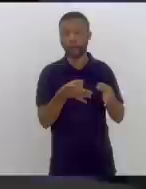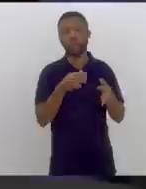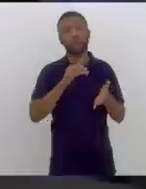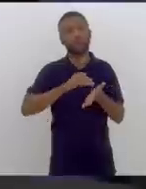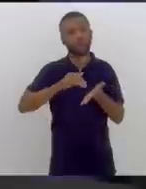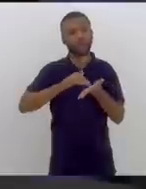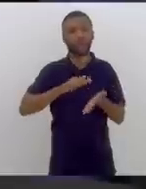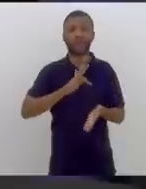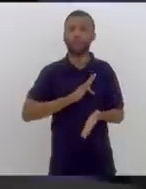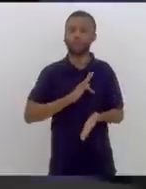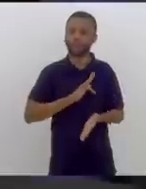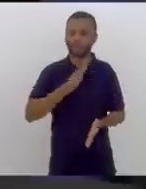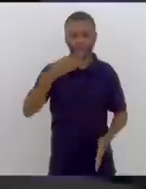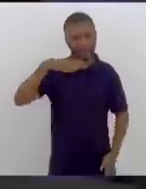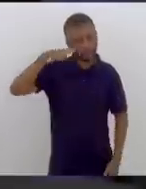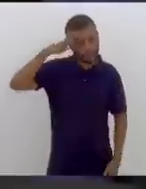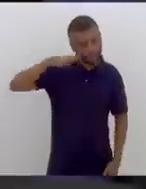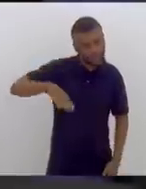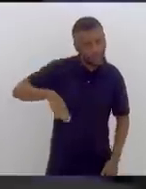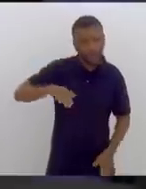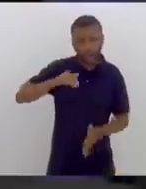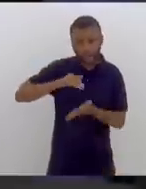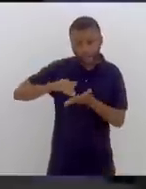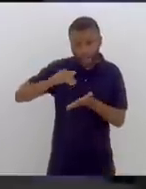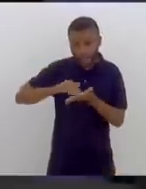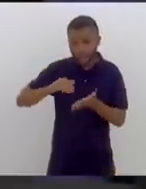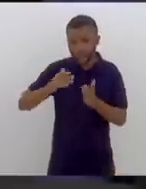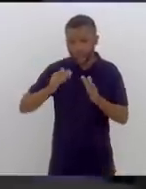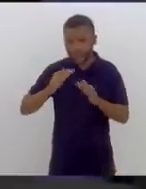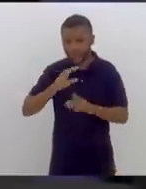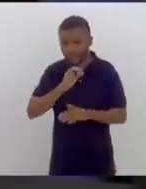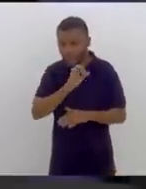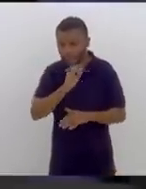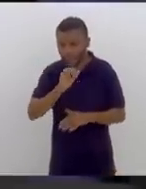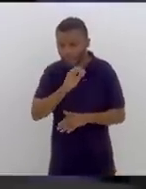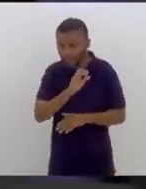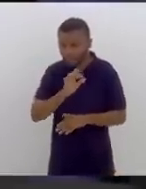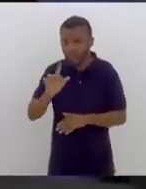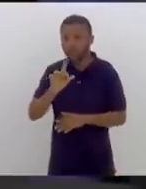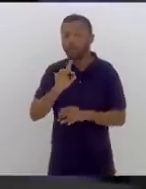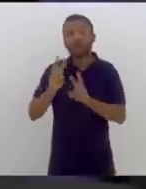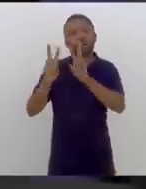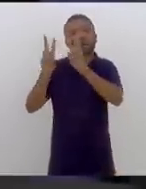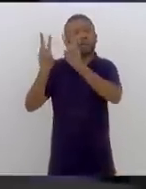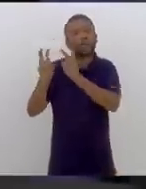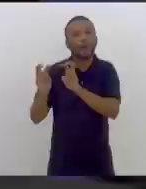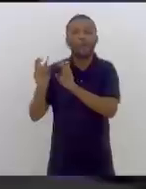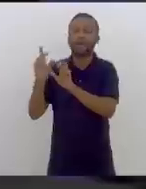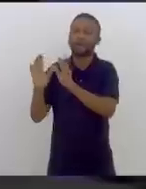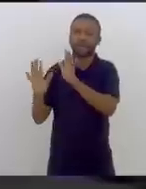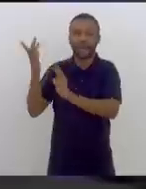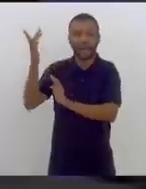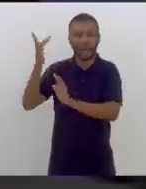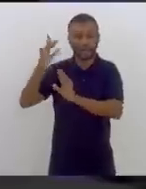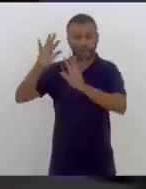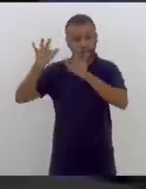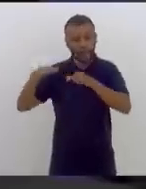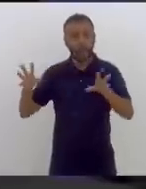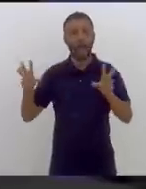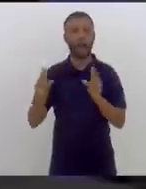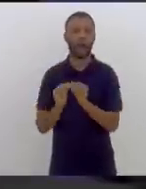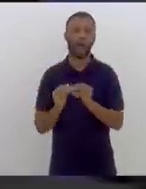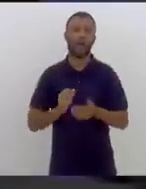da Polícia Militar do secretário da Casa Civil do Governo do Estado acerca desses casos e para concluir